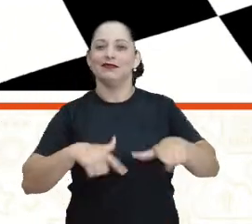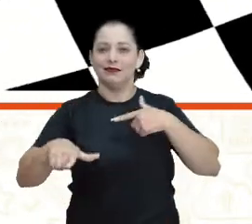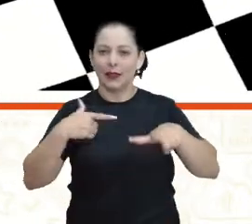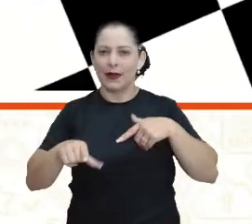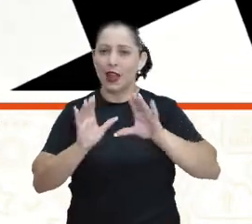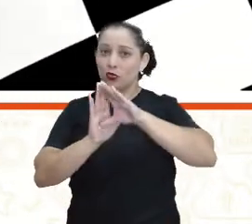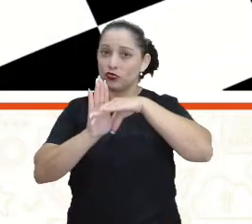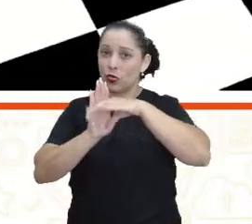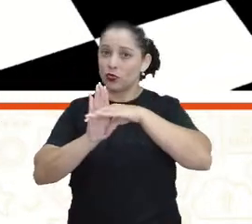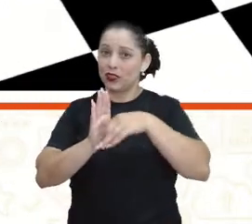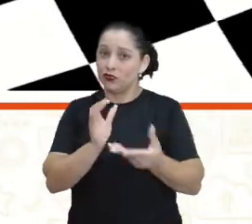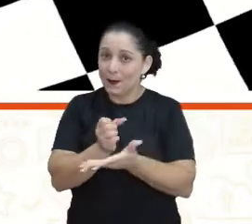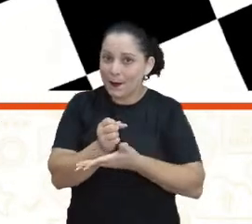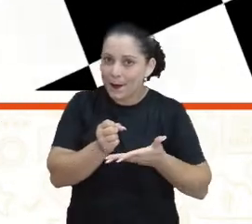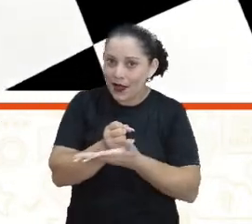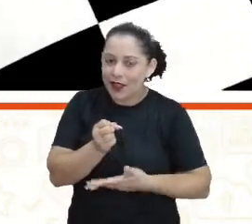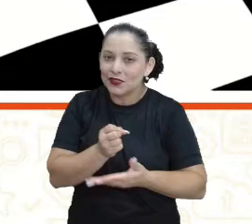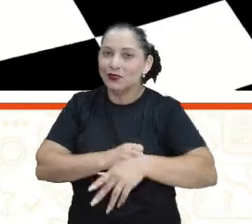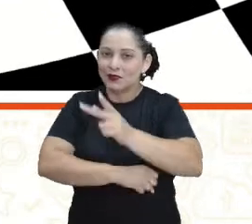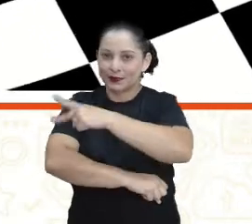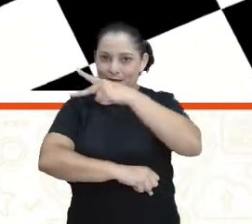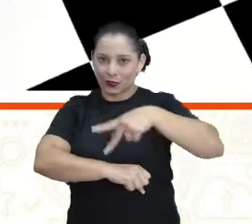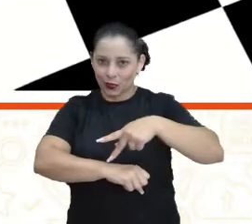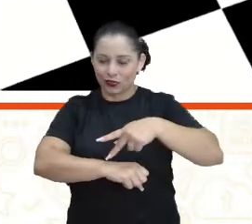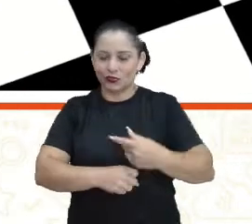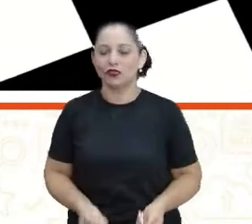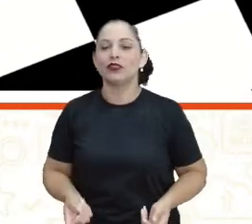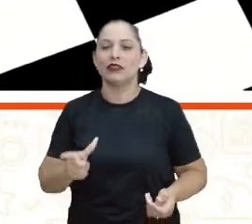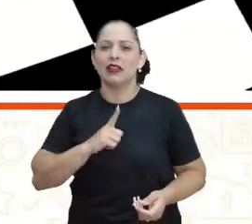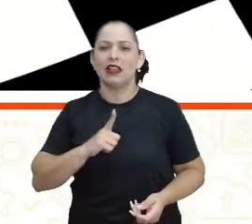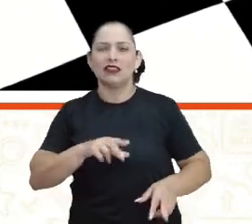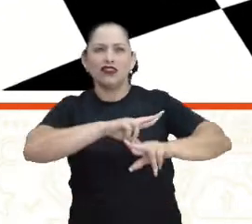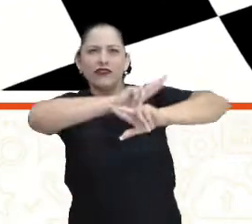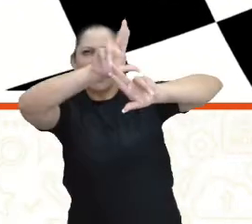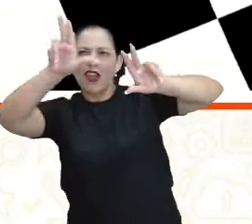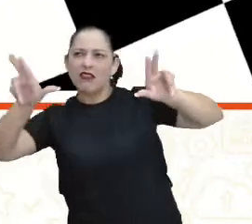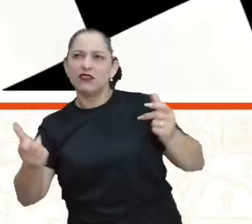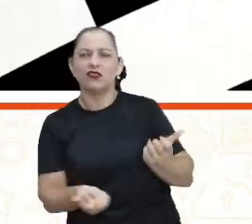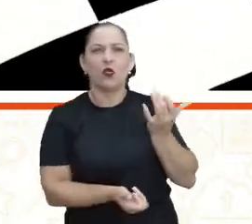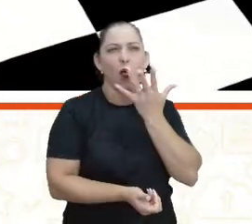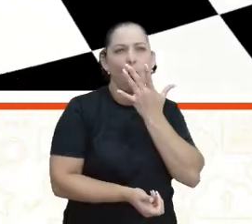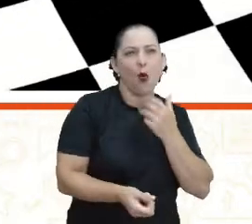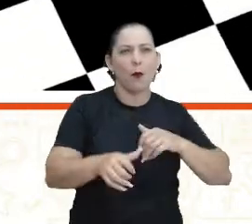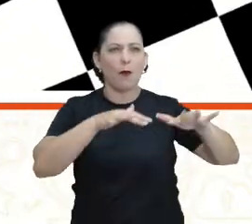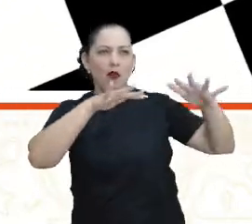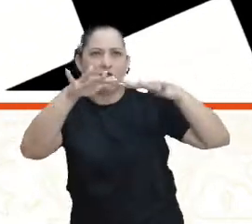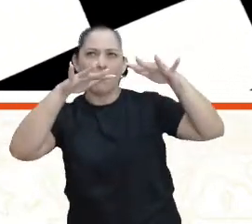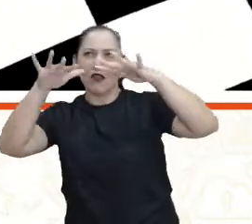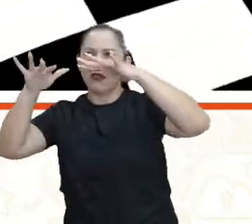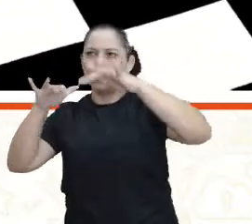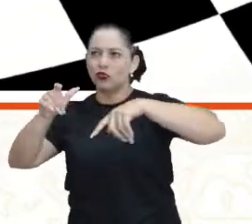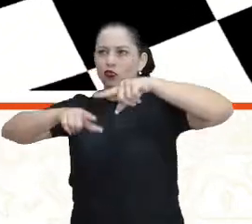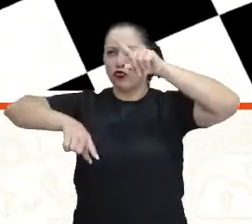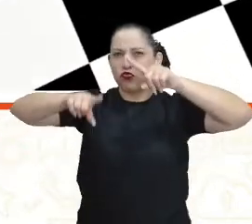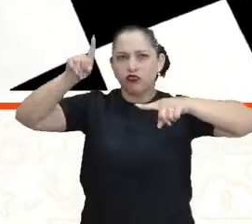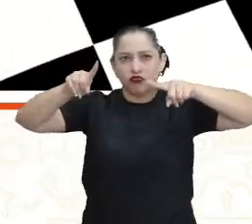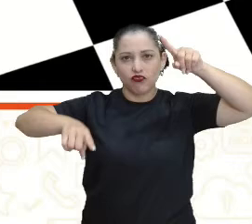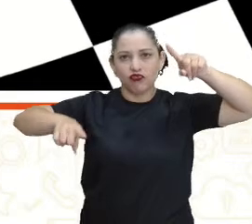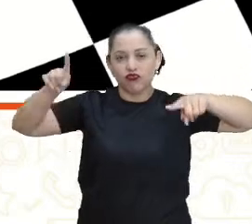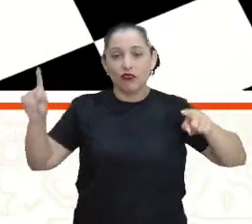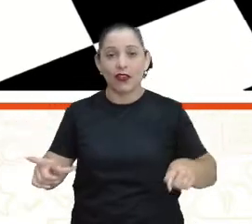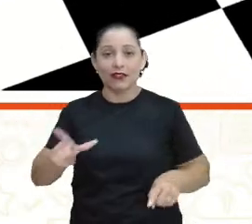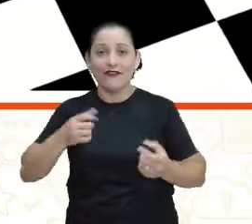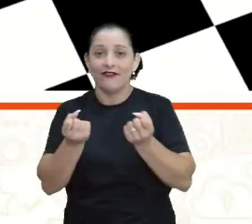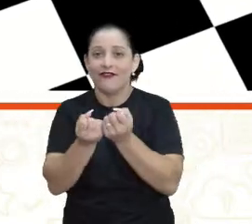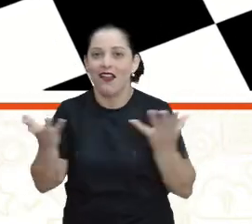conceitos pedagógicos básicos, né? Quando a gente oferece contraste, quando a gente oferece movimento, a gente pode trazer outras